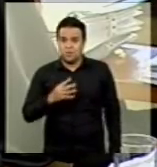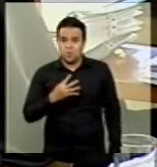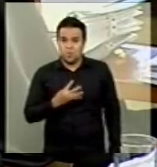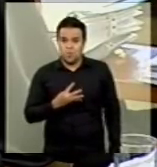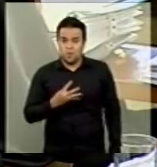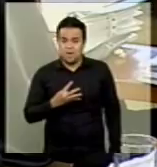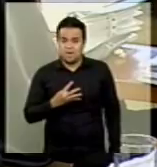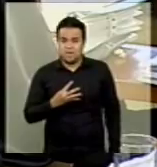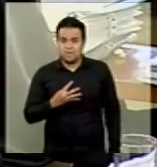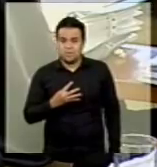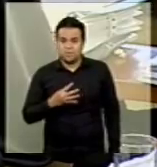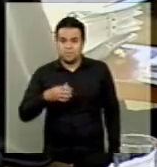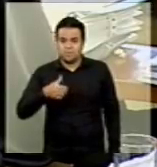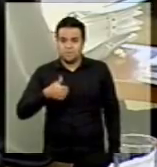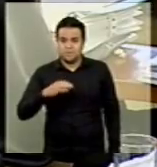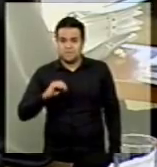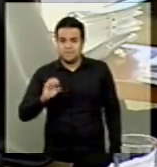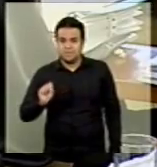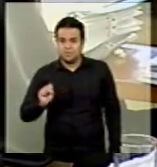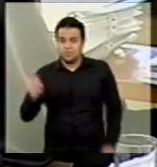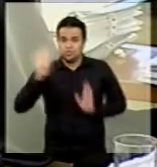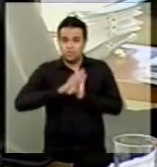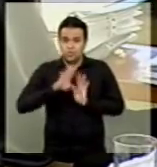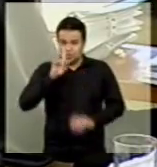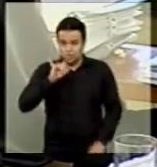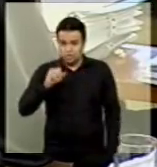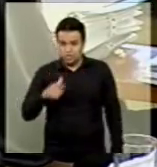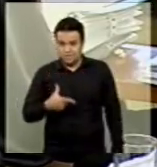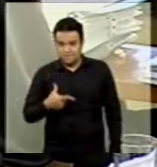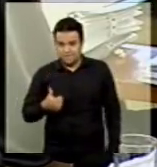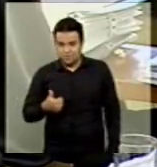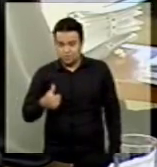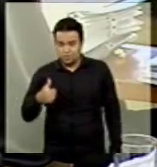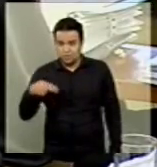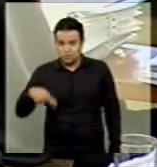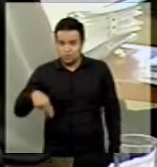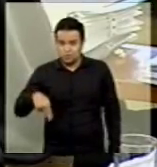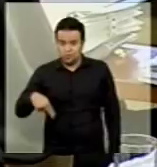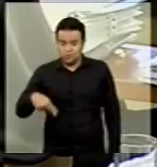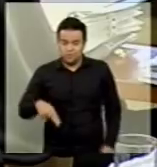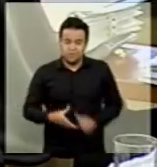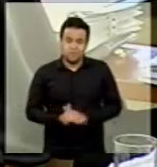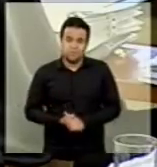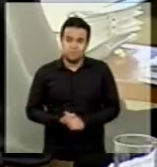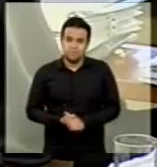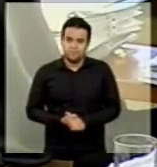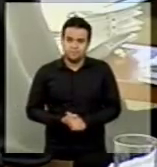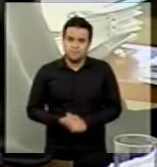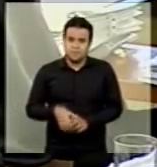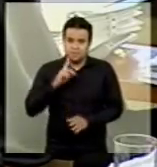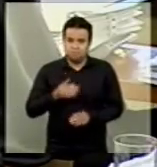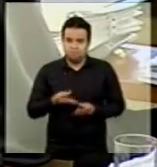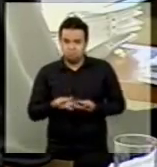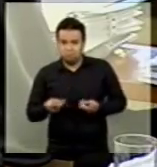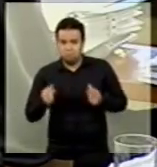4108, chegaram no meu gabinete agora, dia 21 de novembro, para apreciar agravo regimental da Procuradora-Geral da